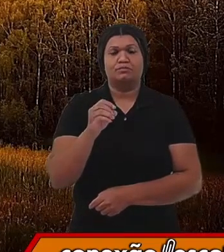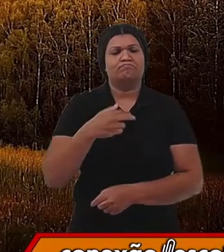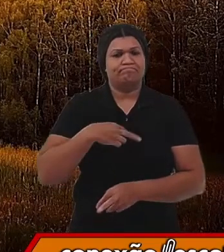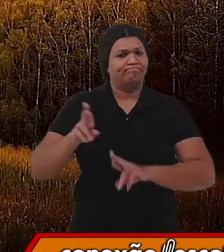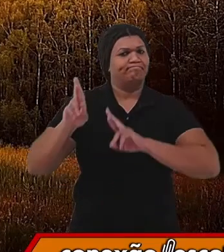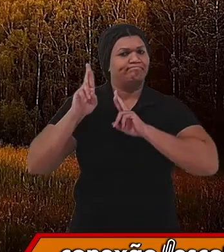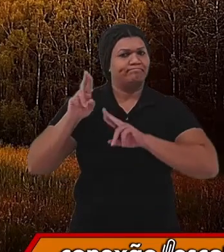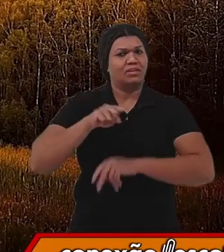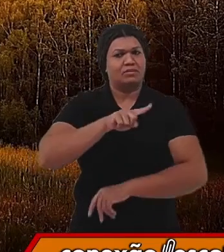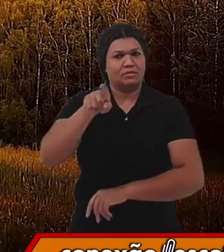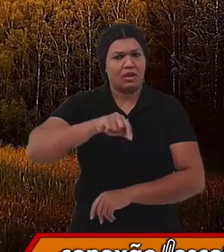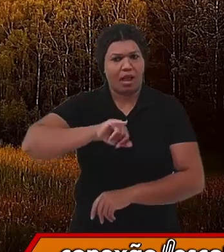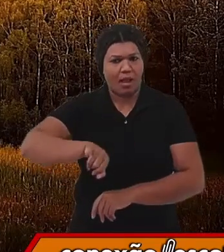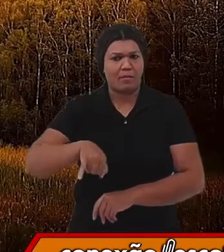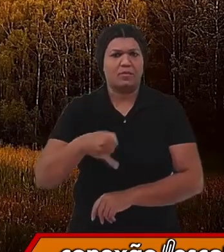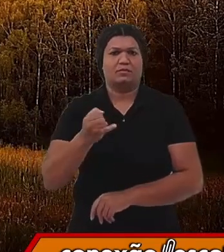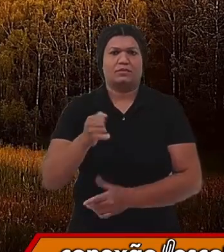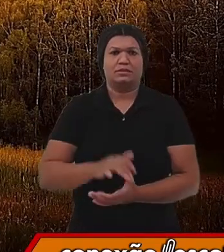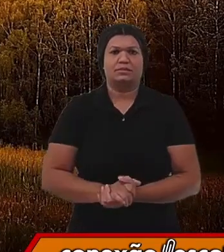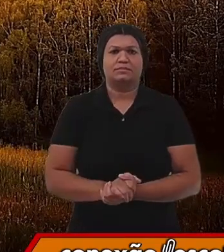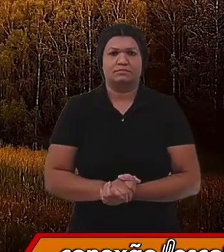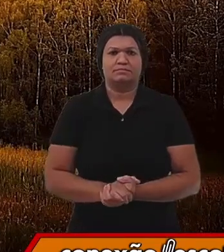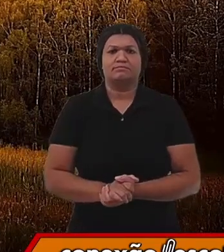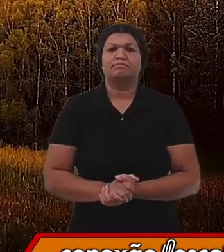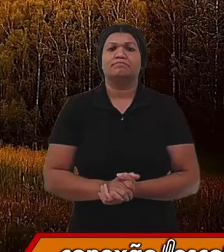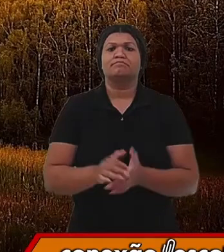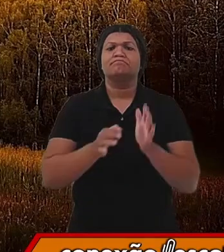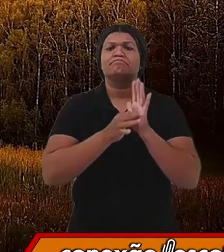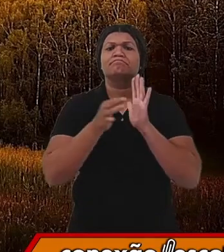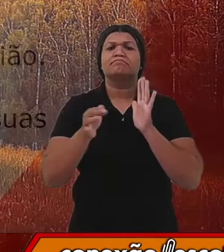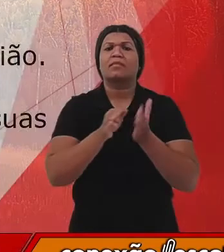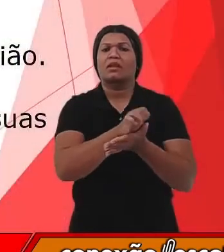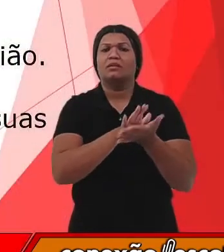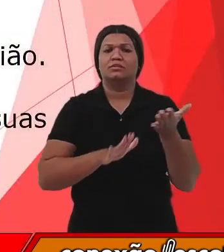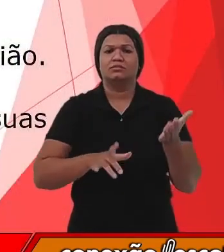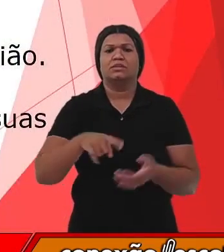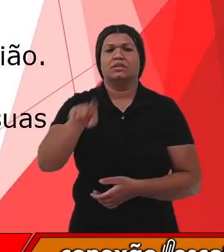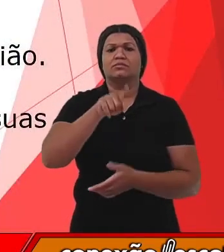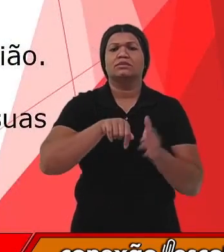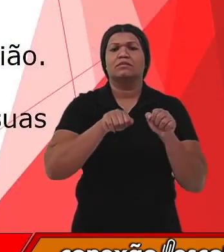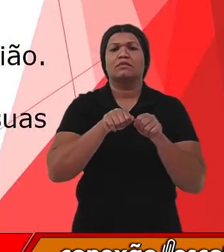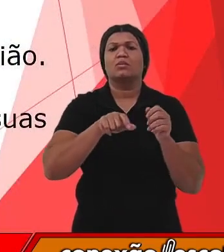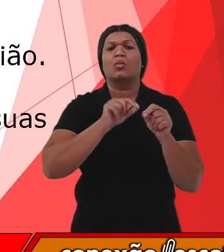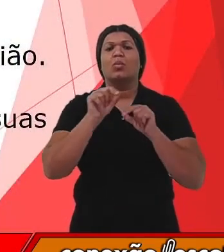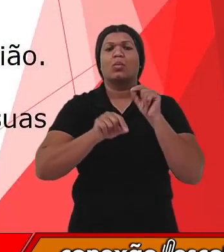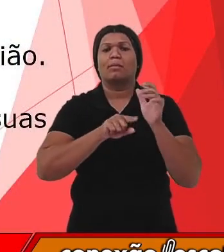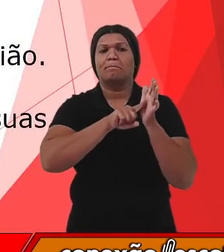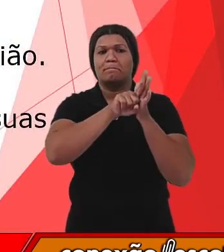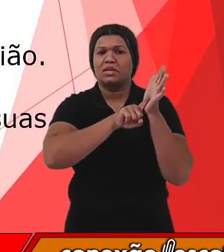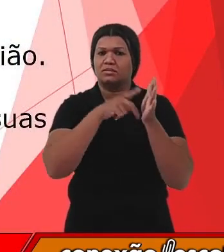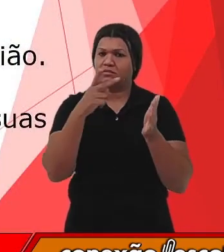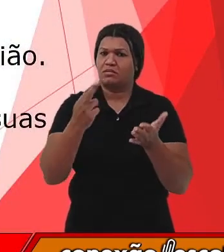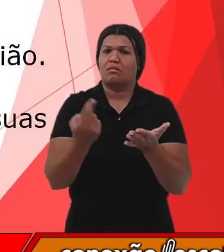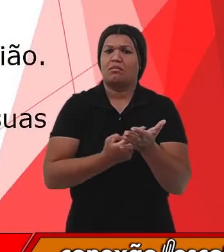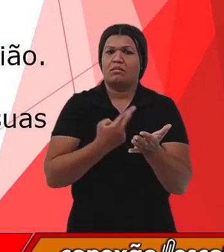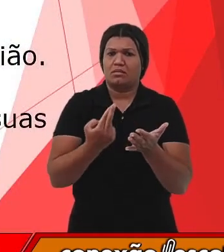possam aproveitar. Como sugestão de atividade, eu quero que vocês pesquisem no seu livro